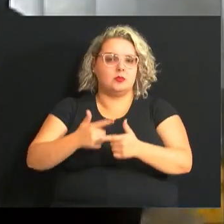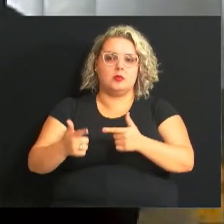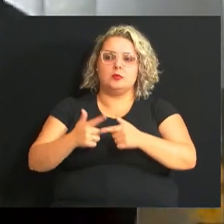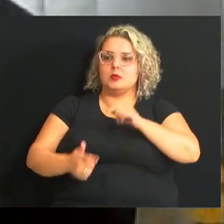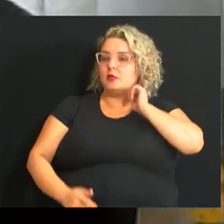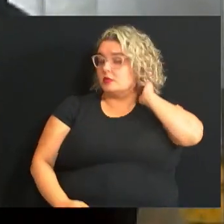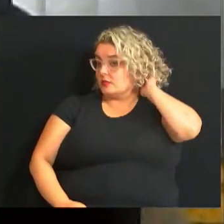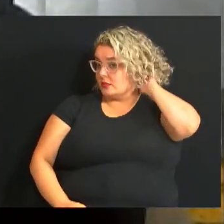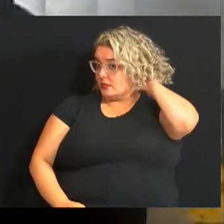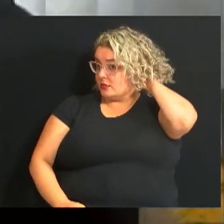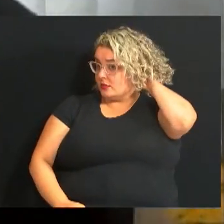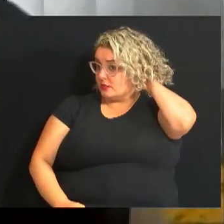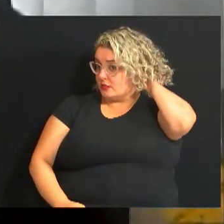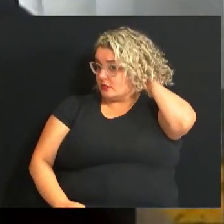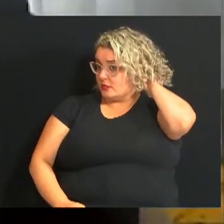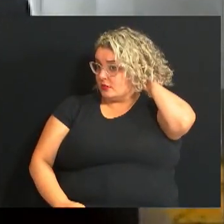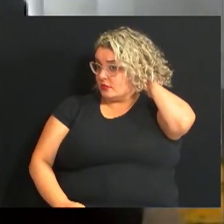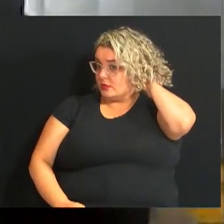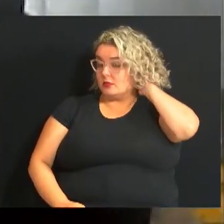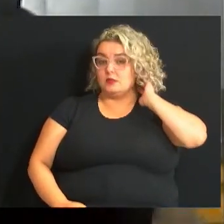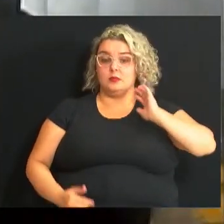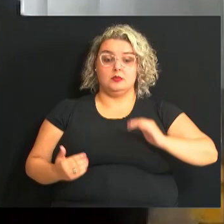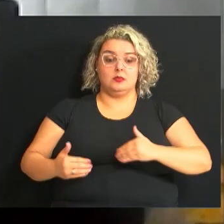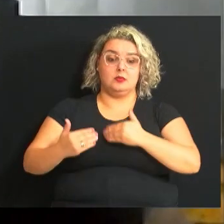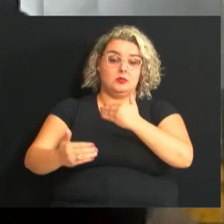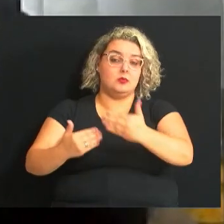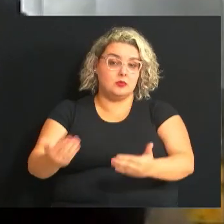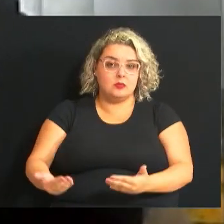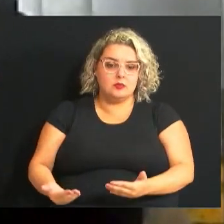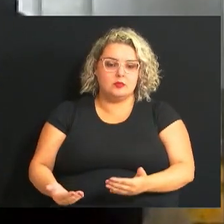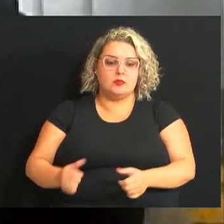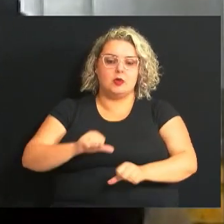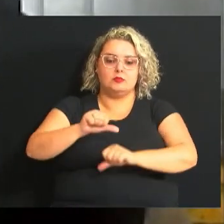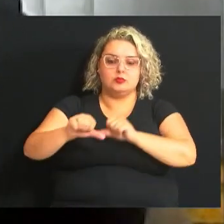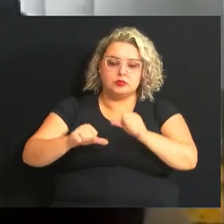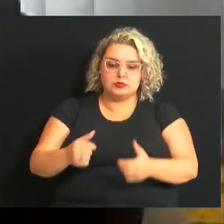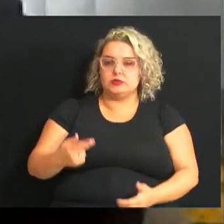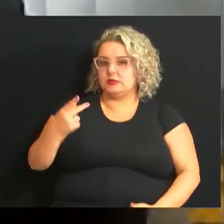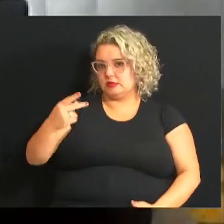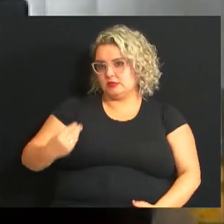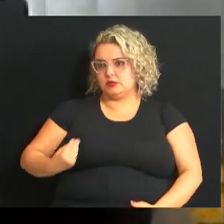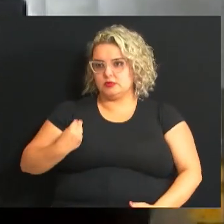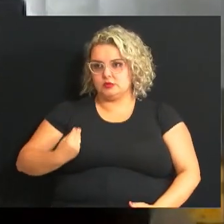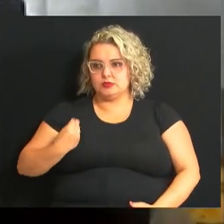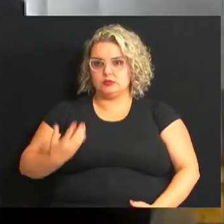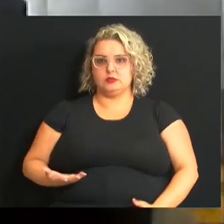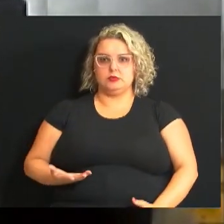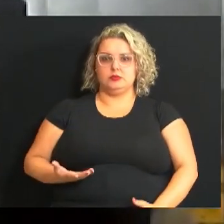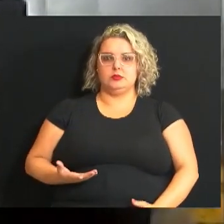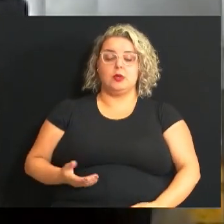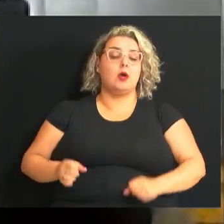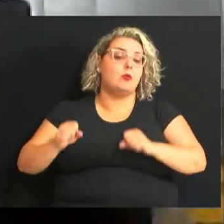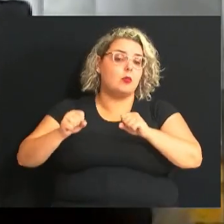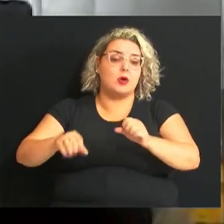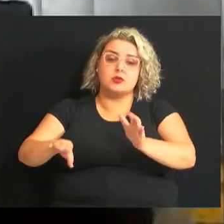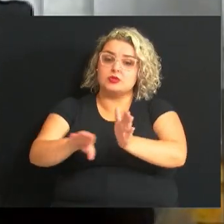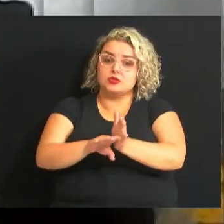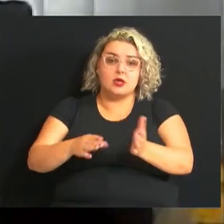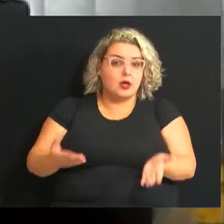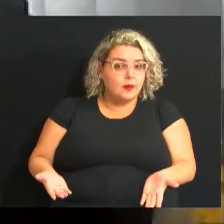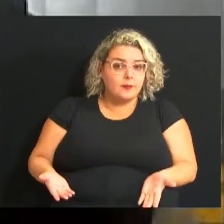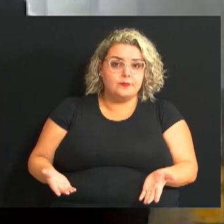dando o start ou restart na sua vida, você pode chegar lá, se você acreditar,